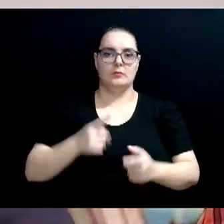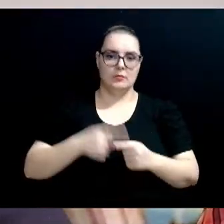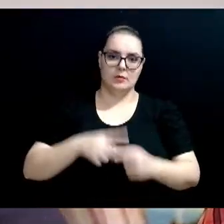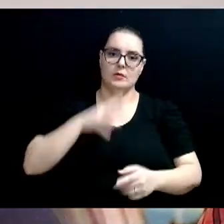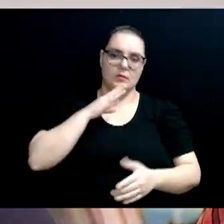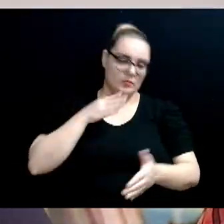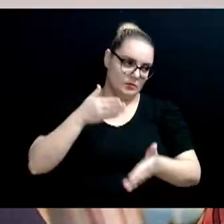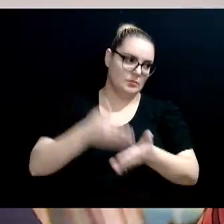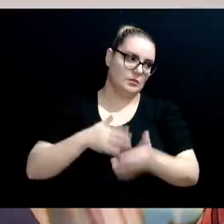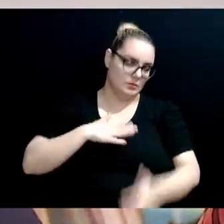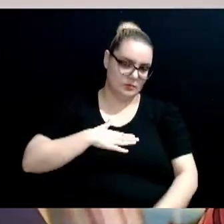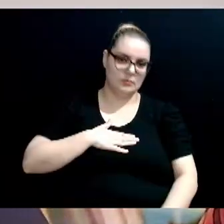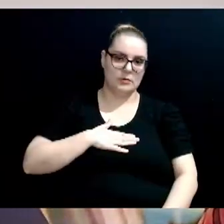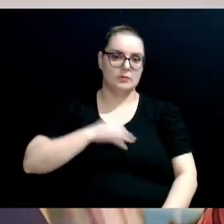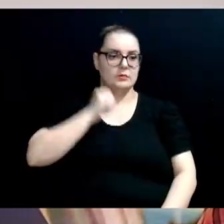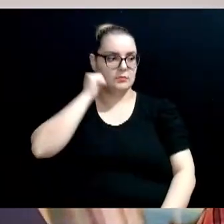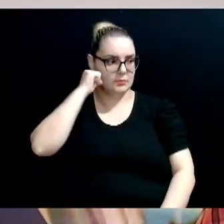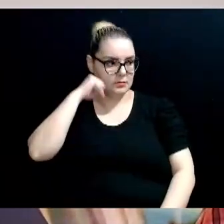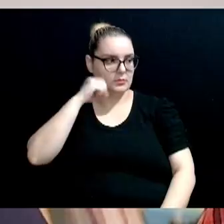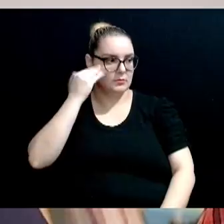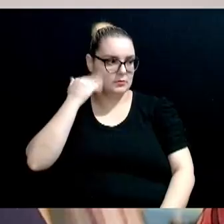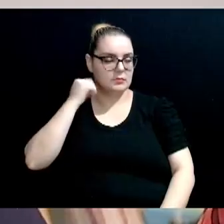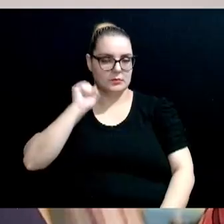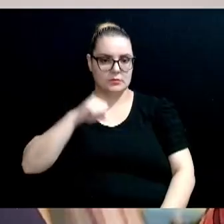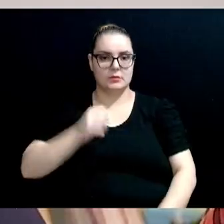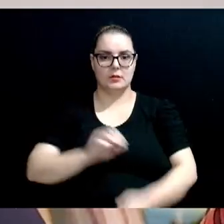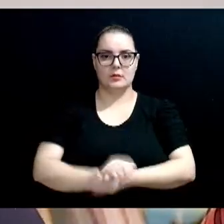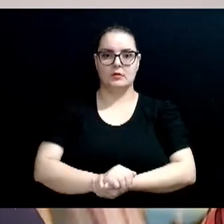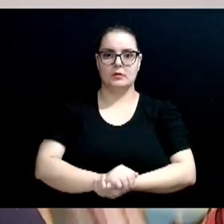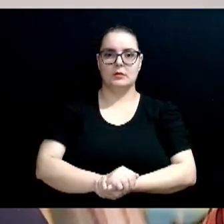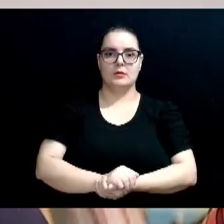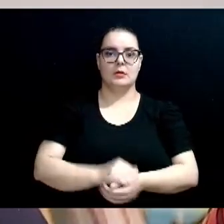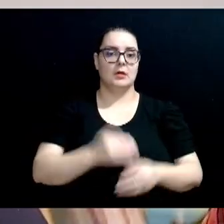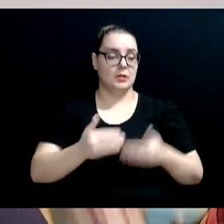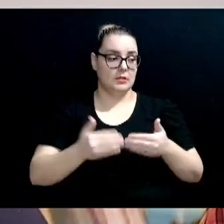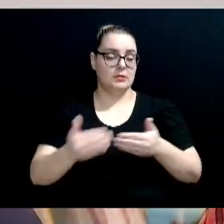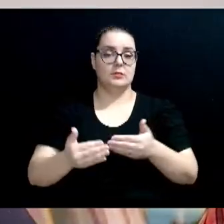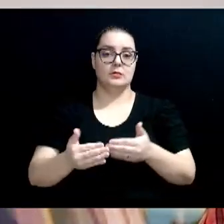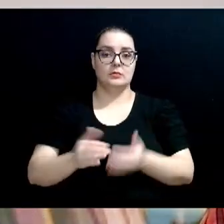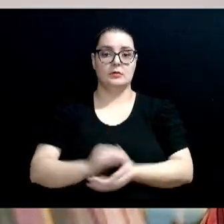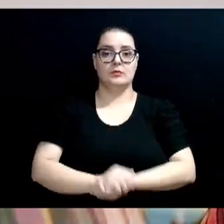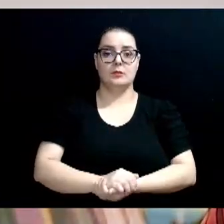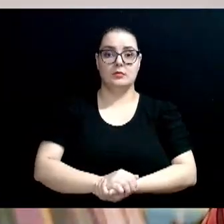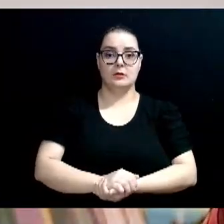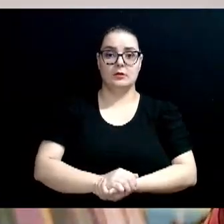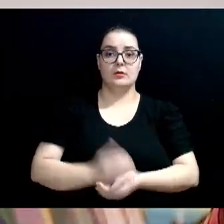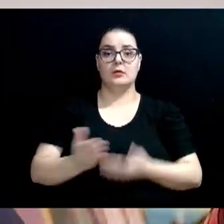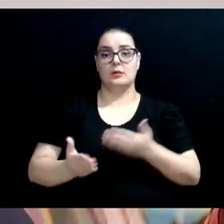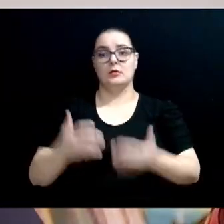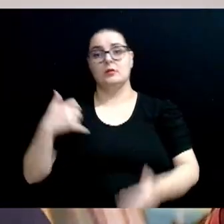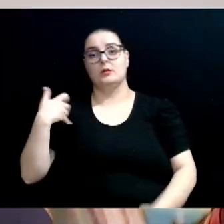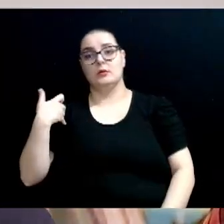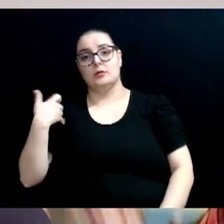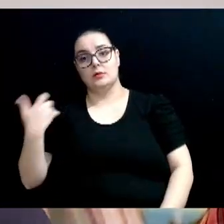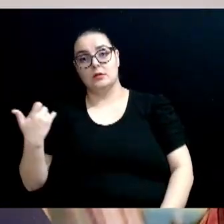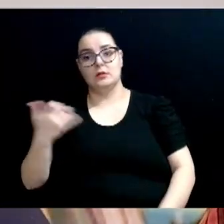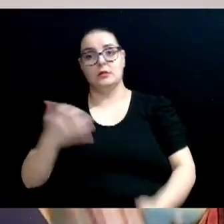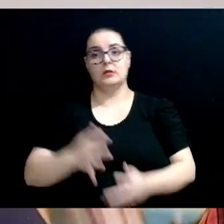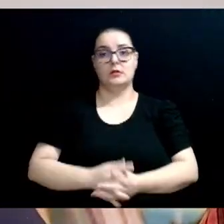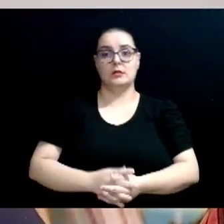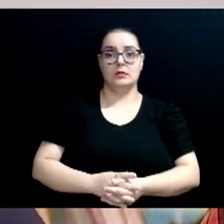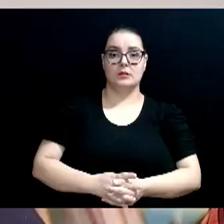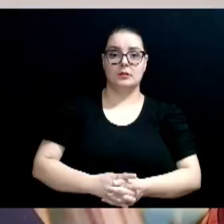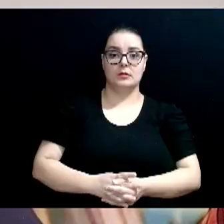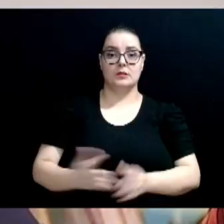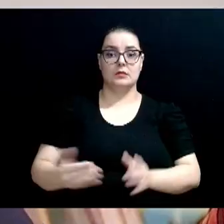limite, né? E aí, nesse processo, nós começamos a lidar com idade, né? Até que